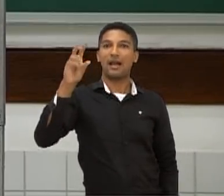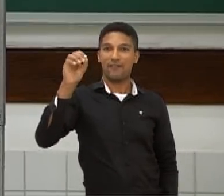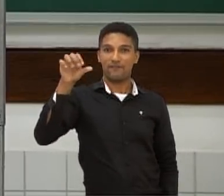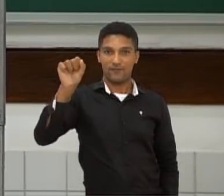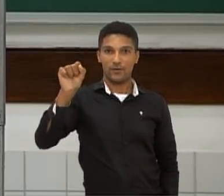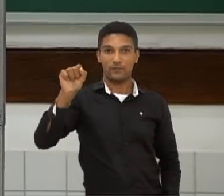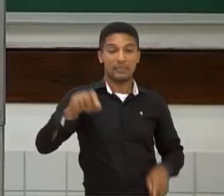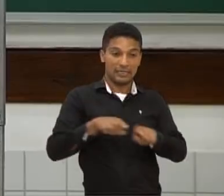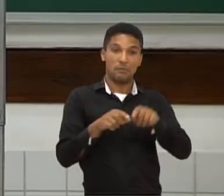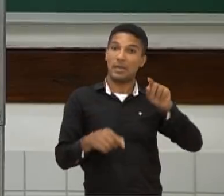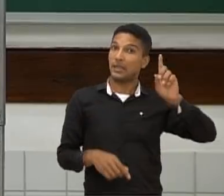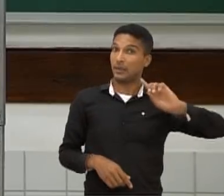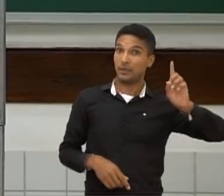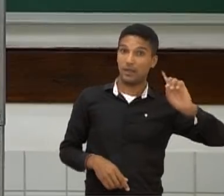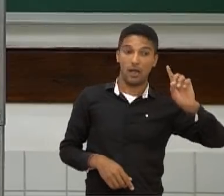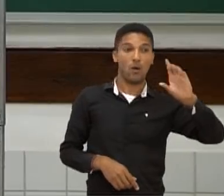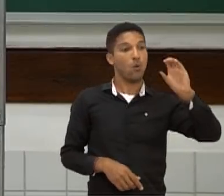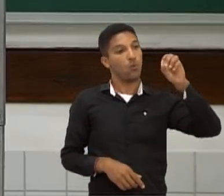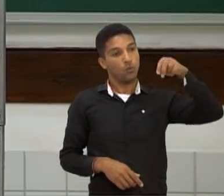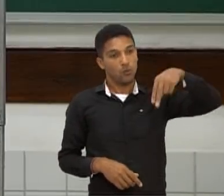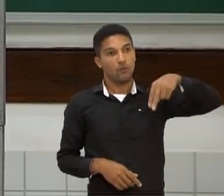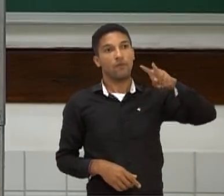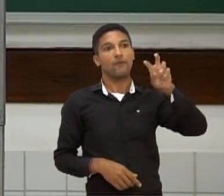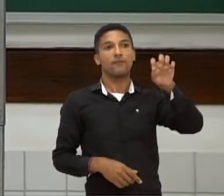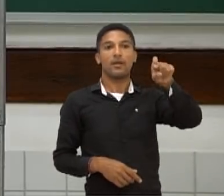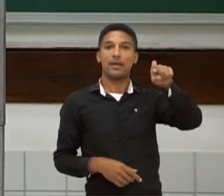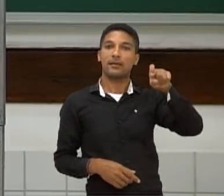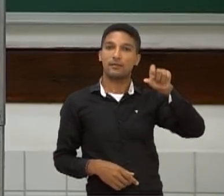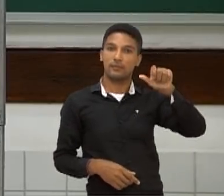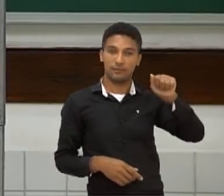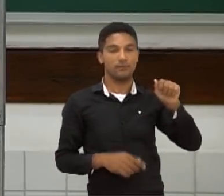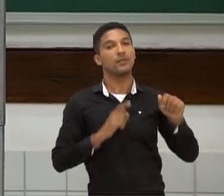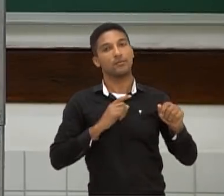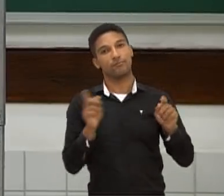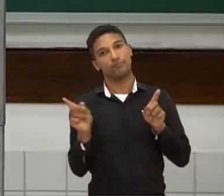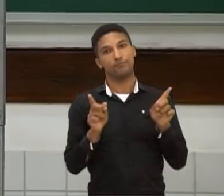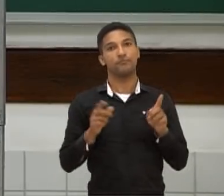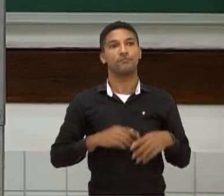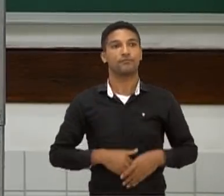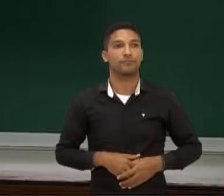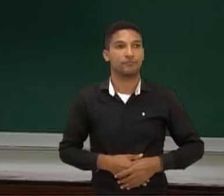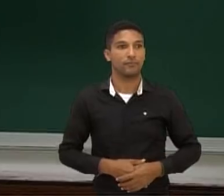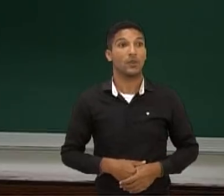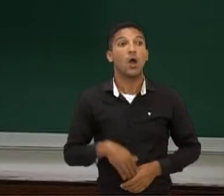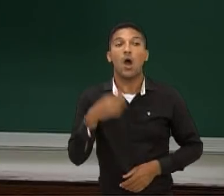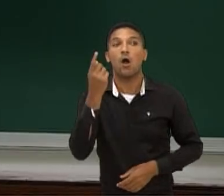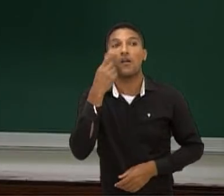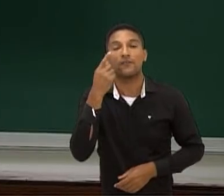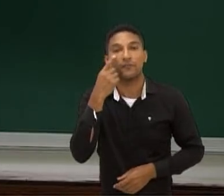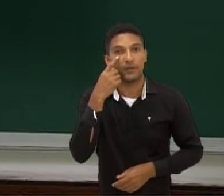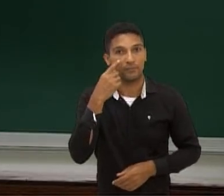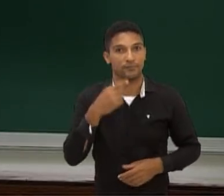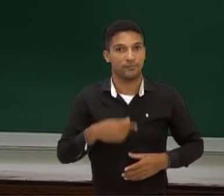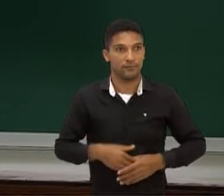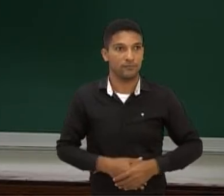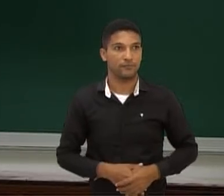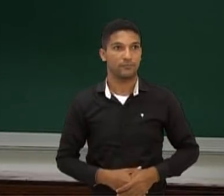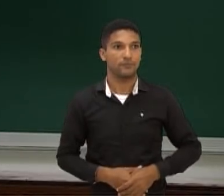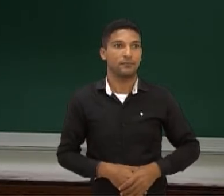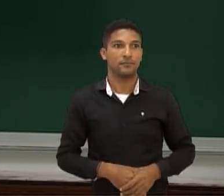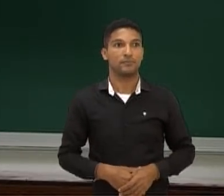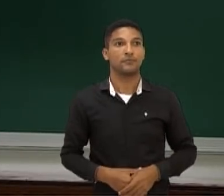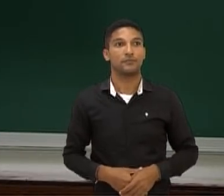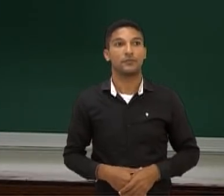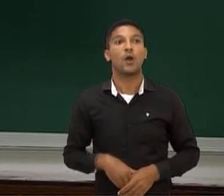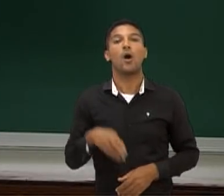não convexas, beleza? Então, vamos lá com a professora. Aqui, olha só o que a professora falou para vocês. Essas